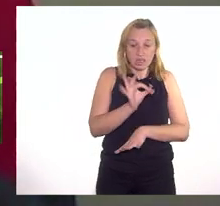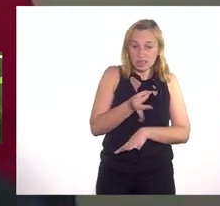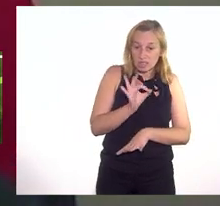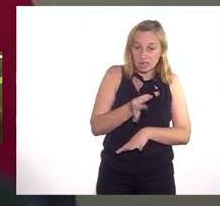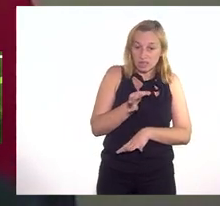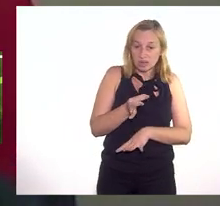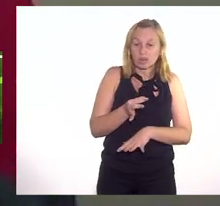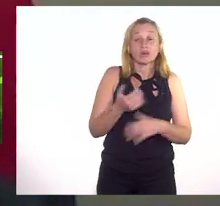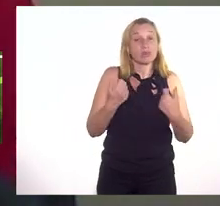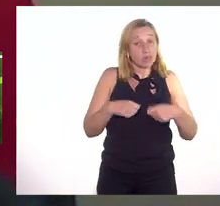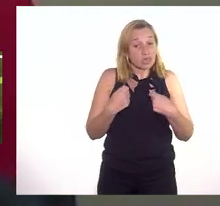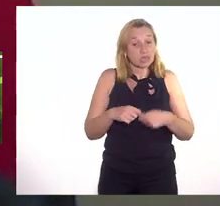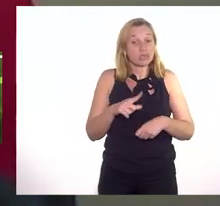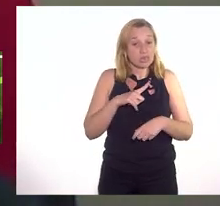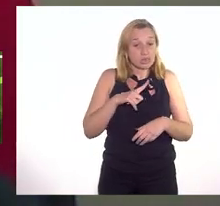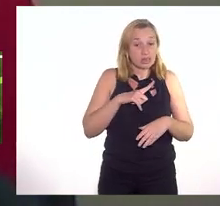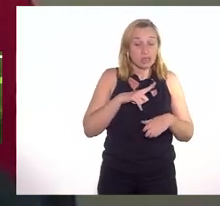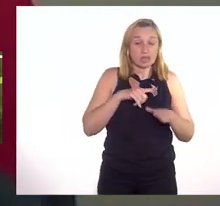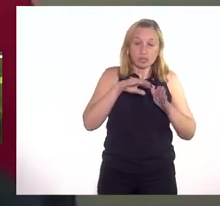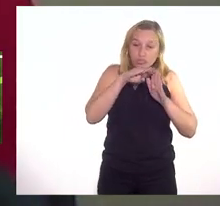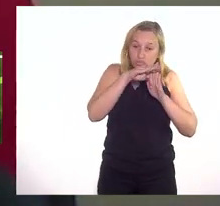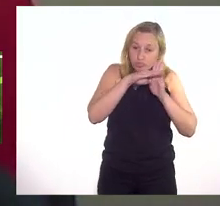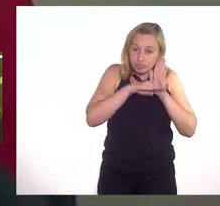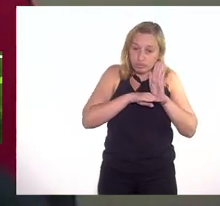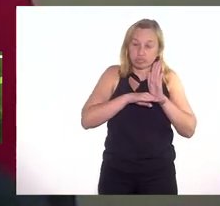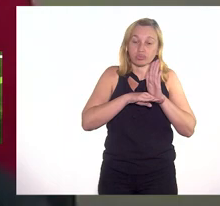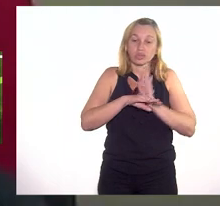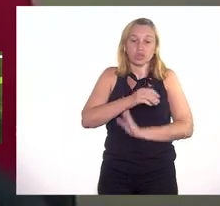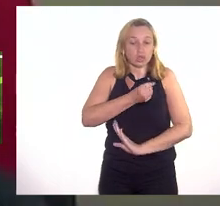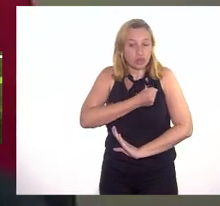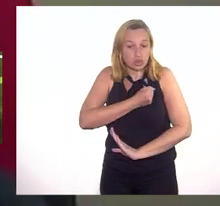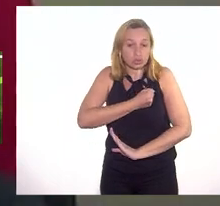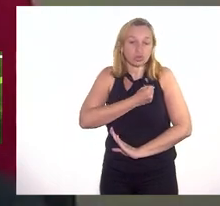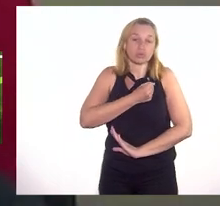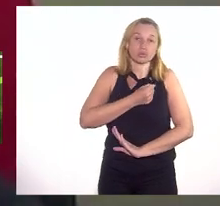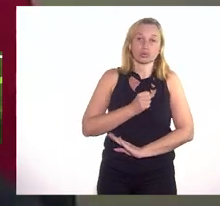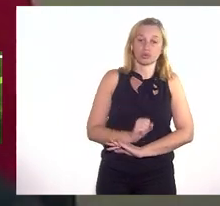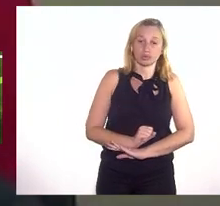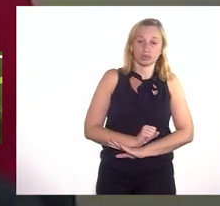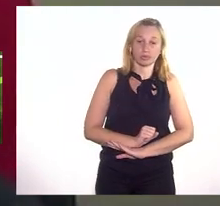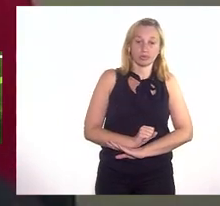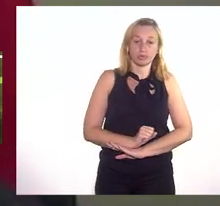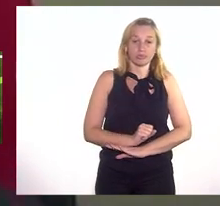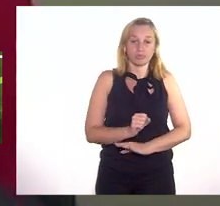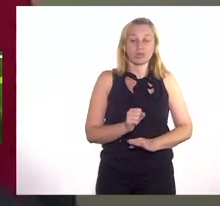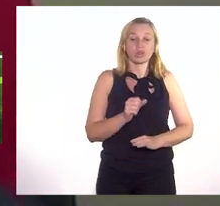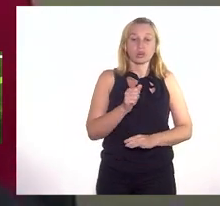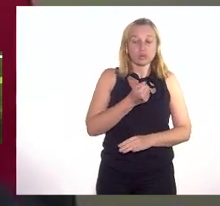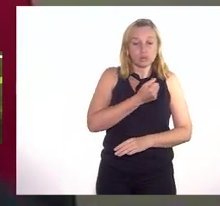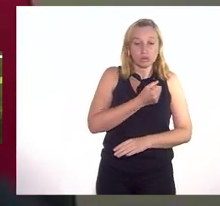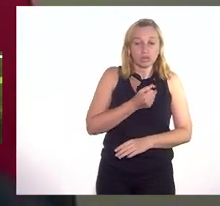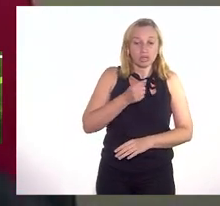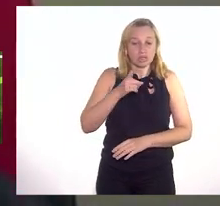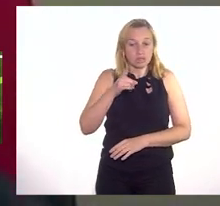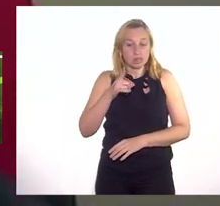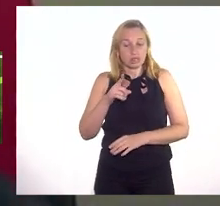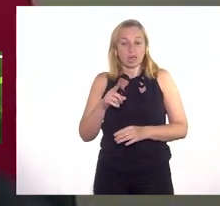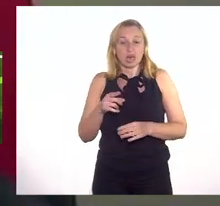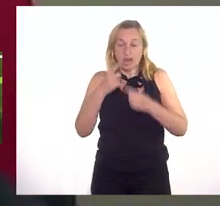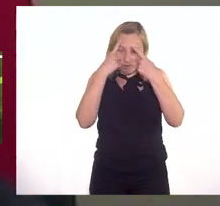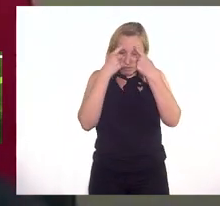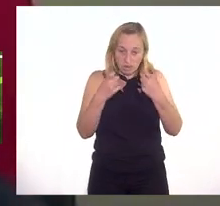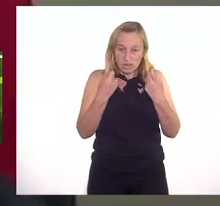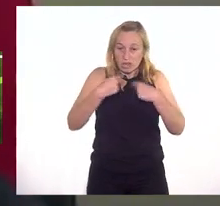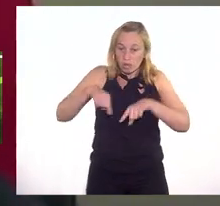vai conseguir ter um critério de medição desse fato a partir de um banco de dados, né? A violência